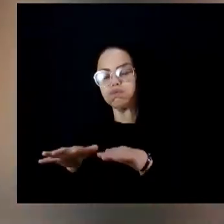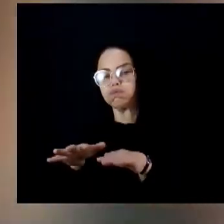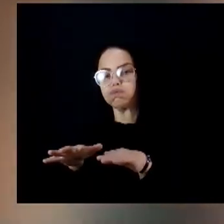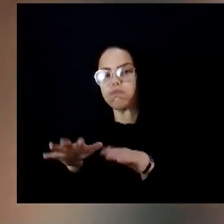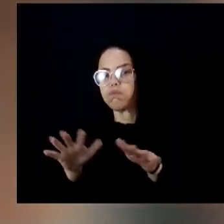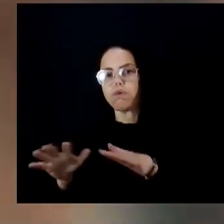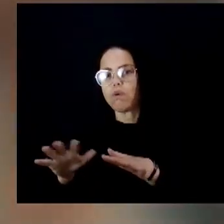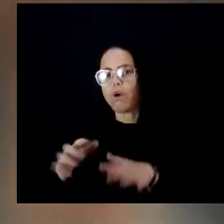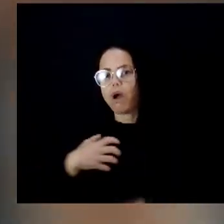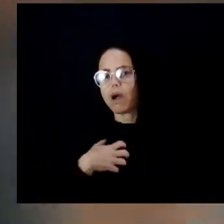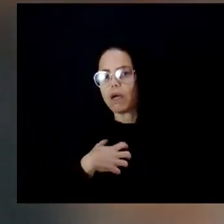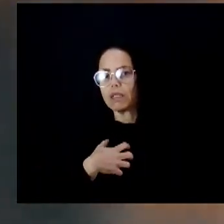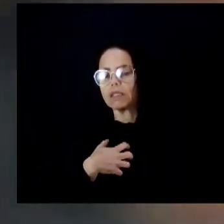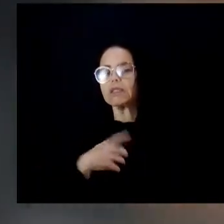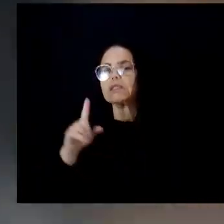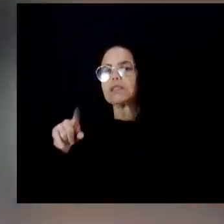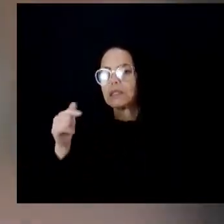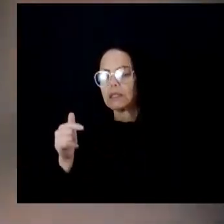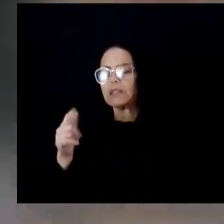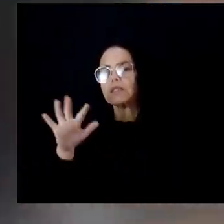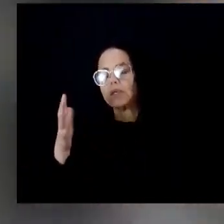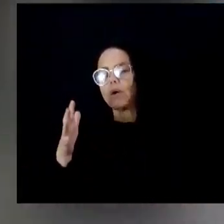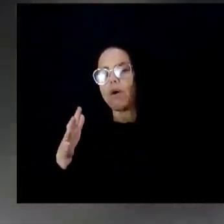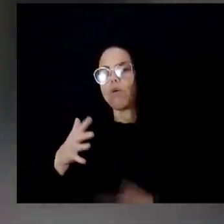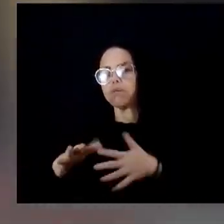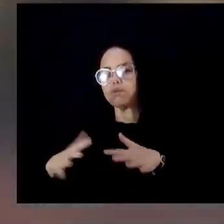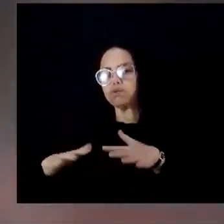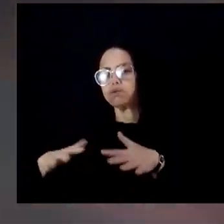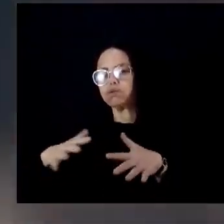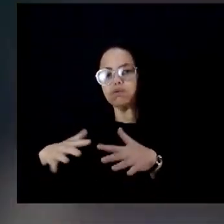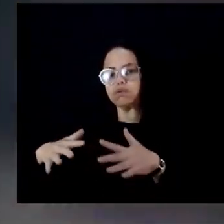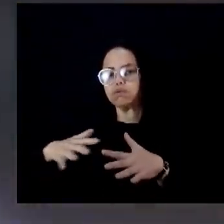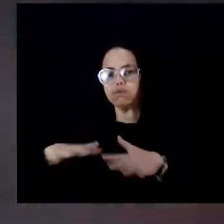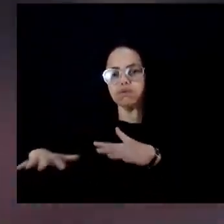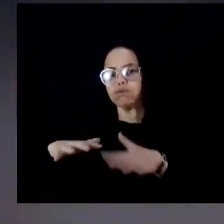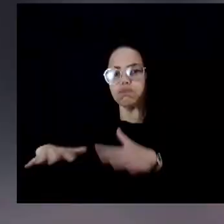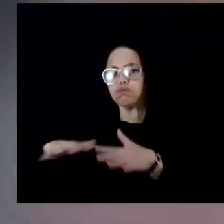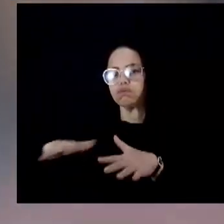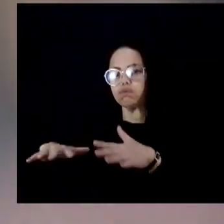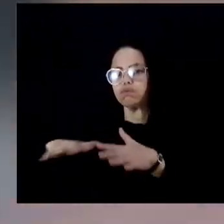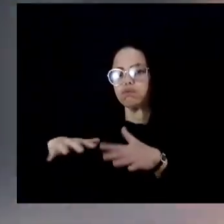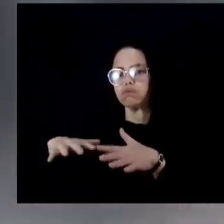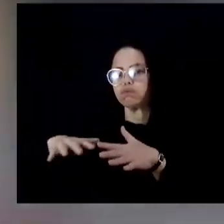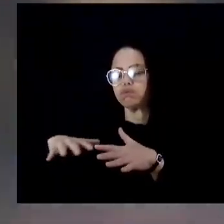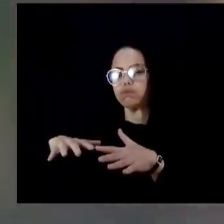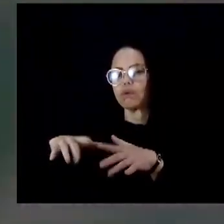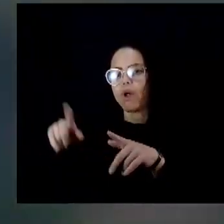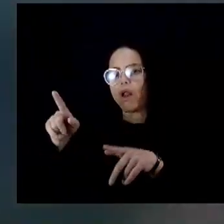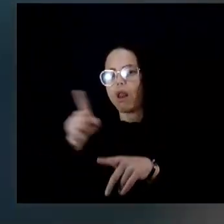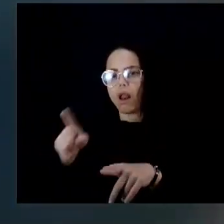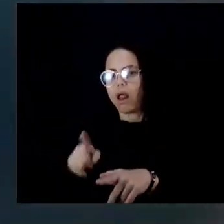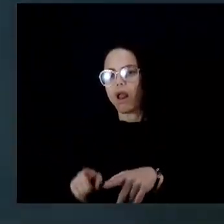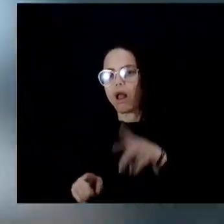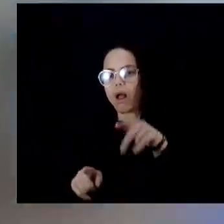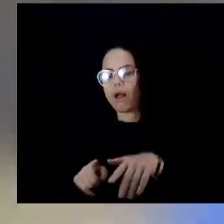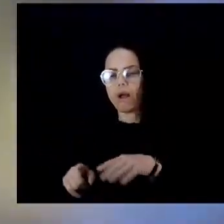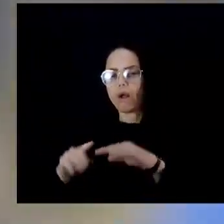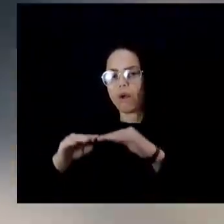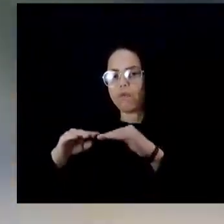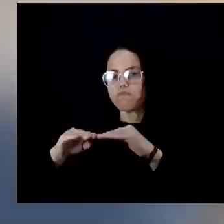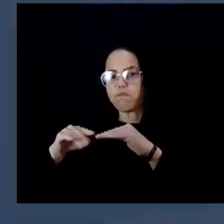sentem depois que acontece um terremoto, né? O terremoto basicamente é uma rachadura na crosta da Terra. Então, você